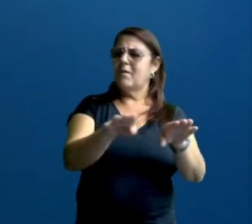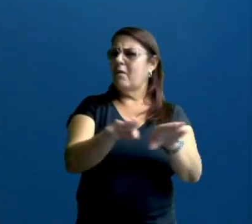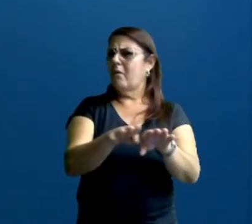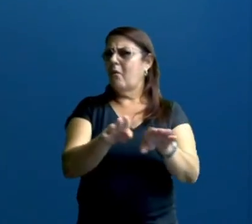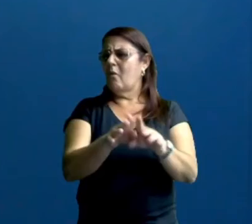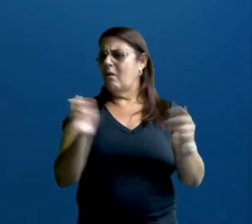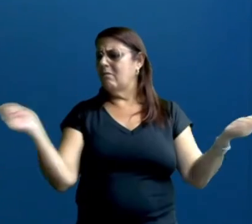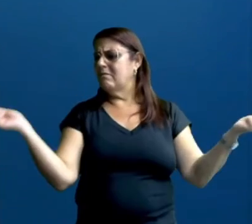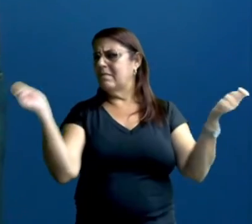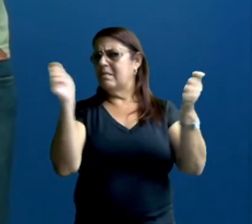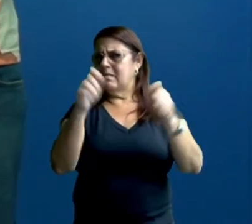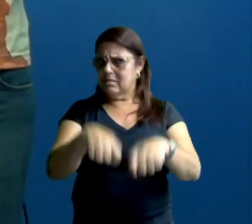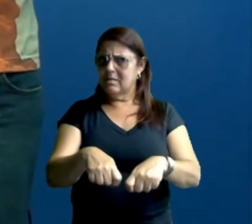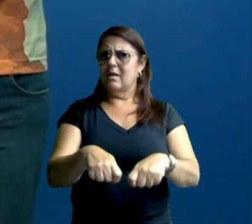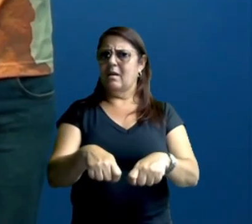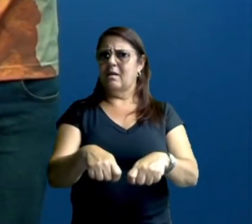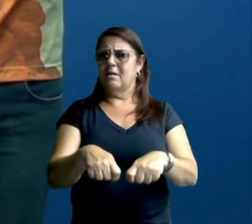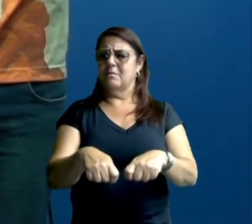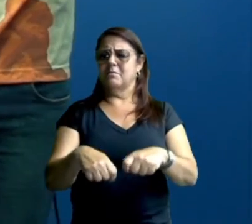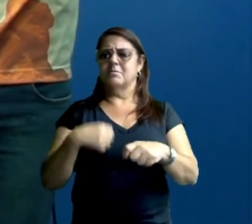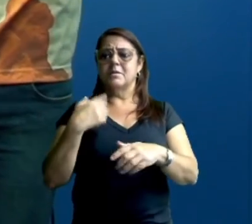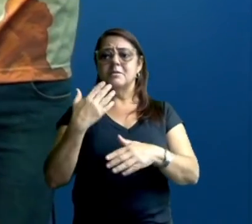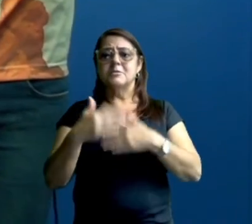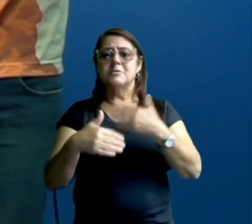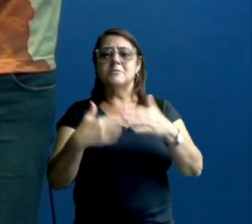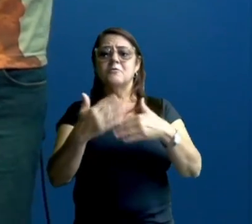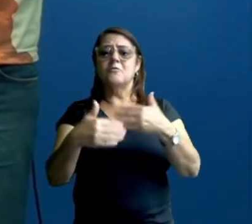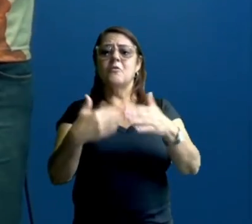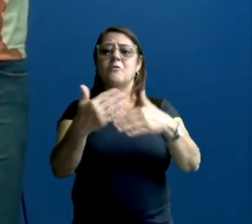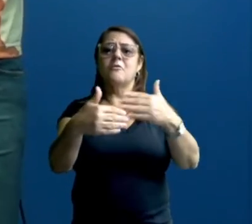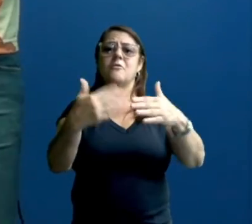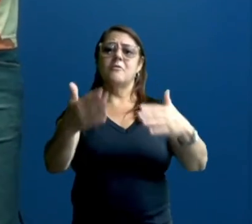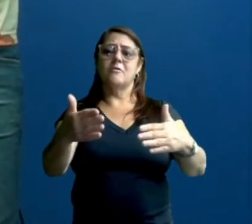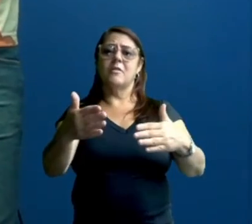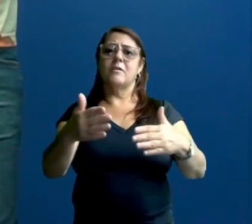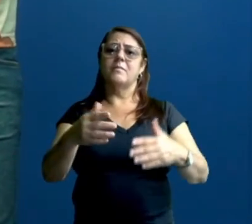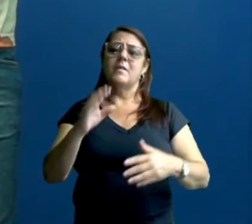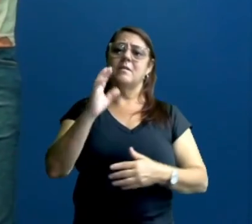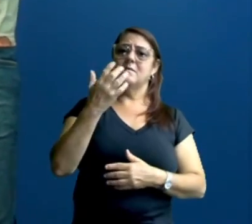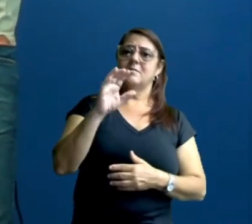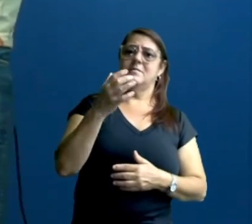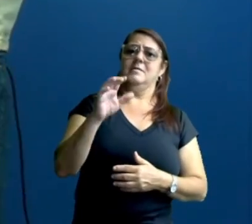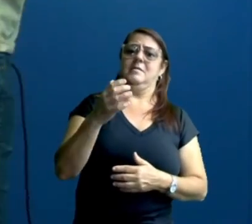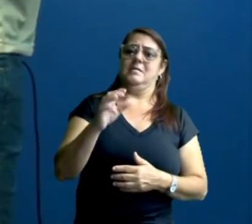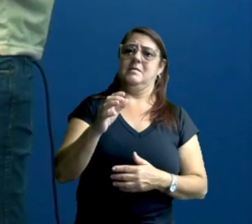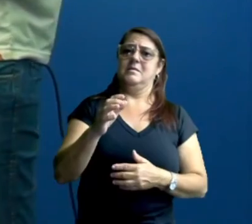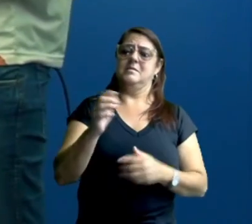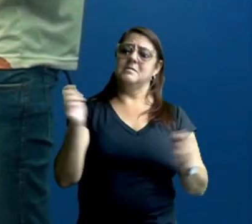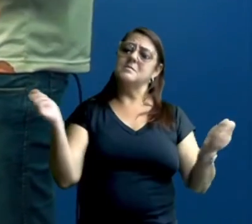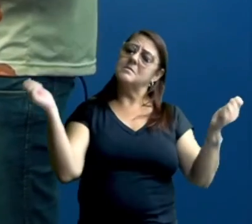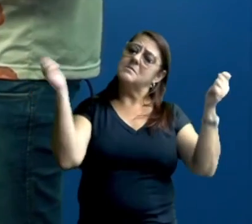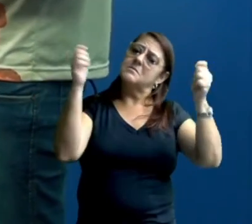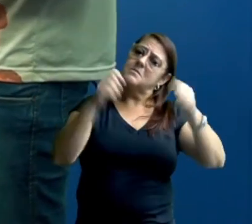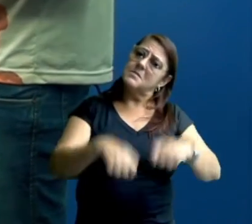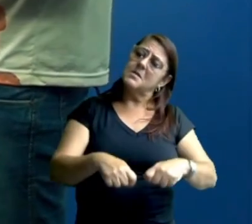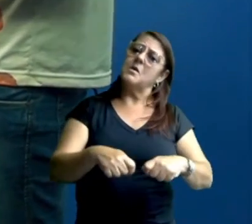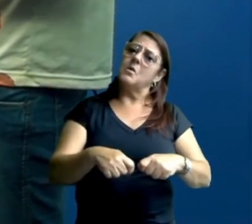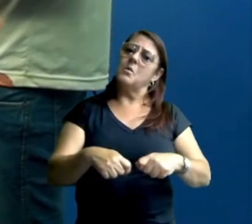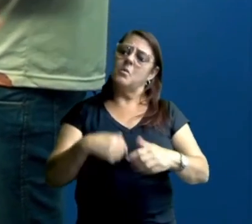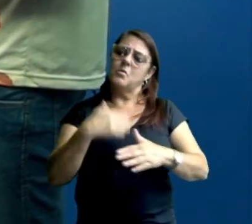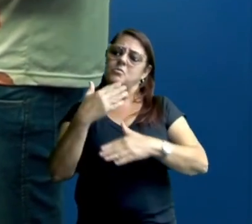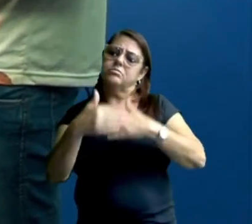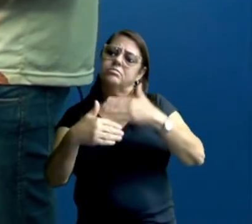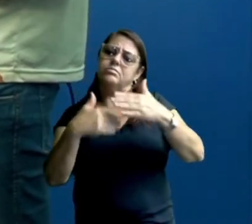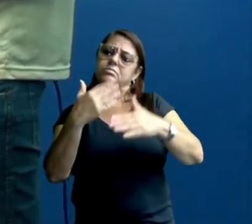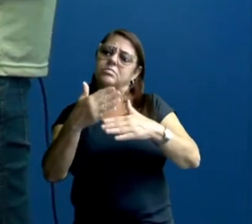são capazes, né, de promoverem um desenvolvimento da ciência que tornou possível